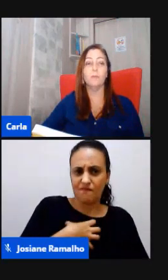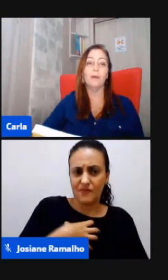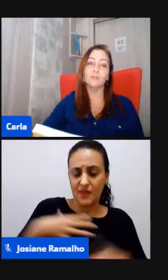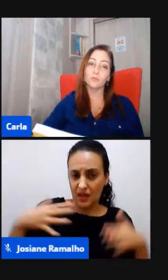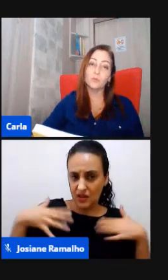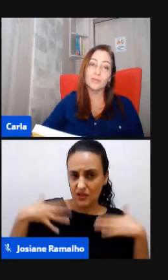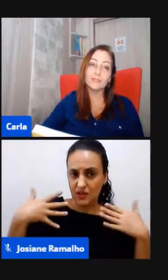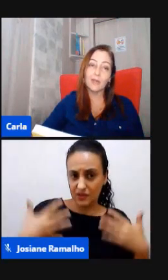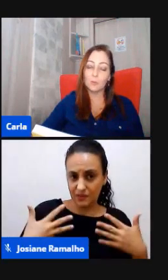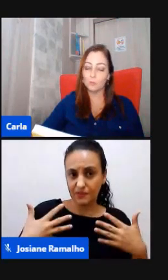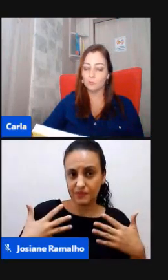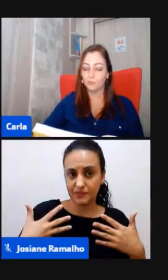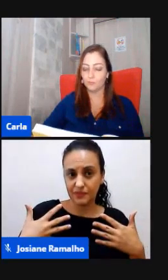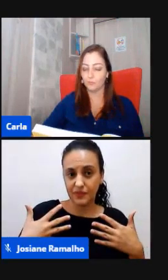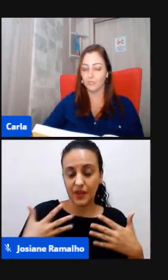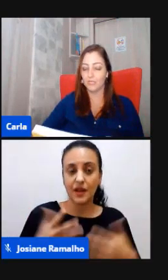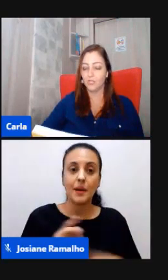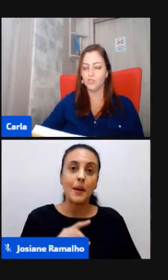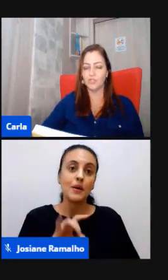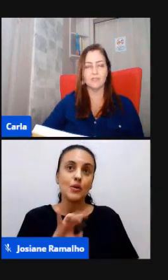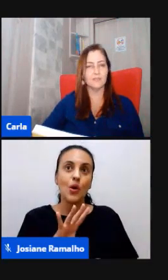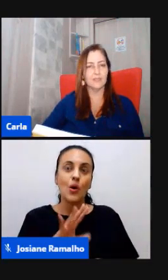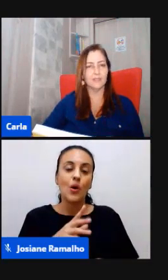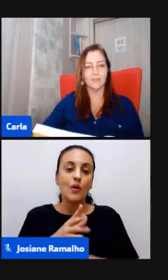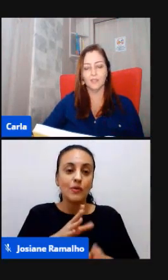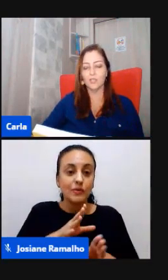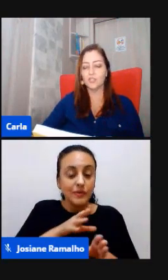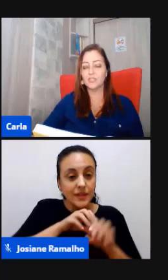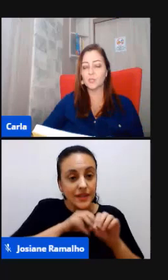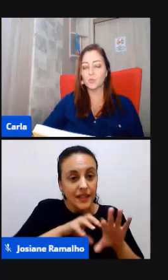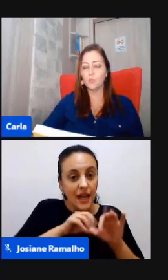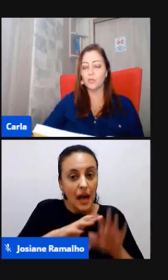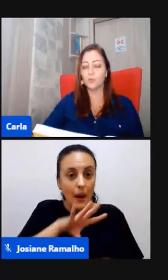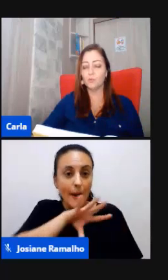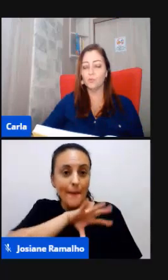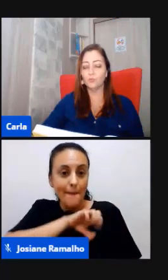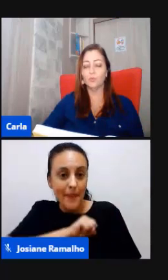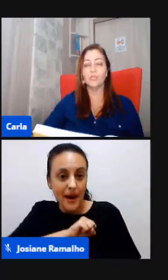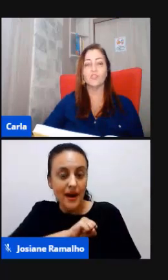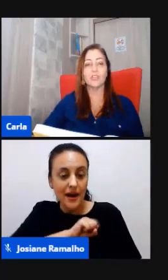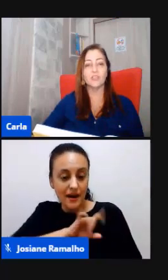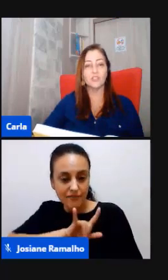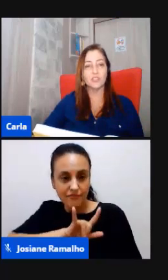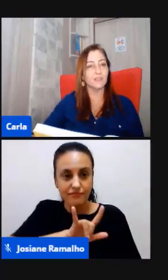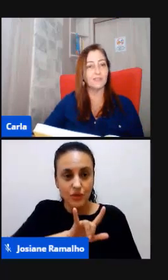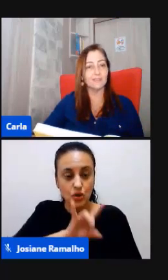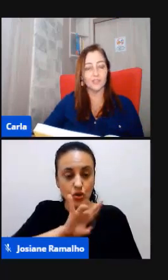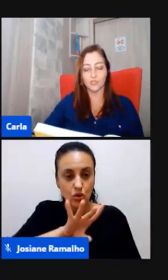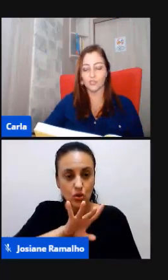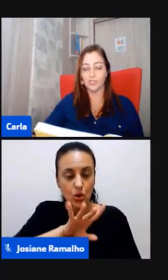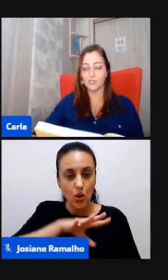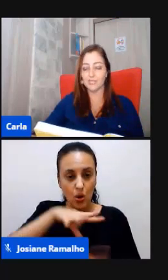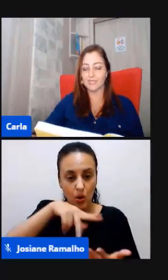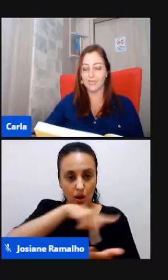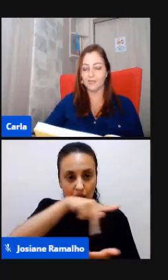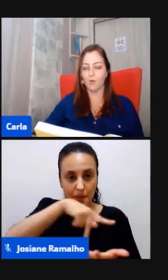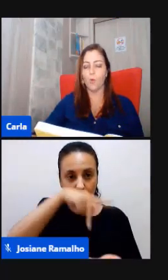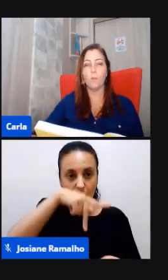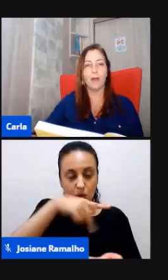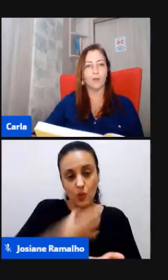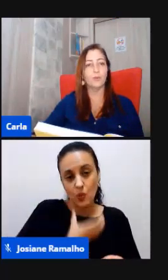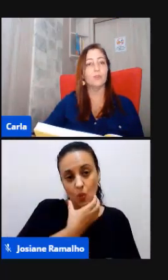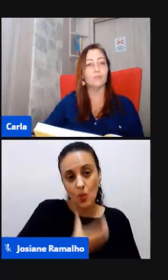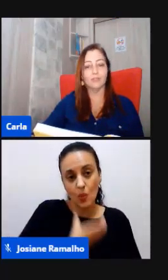maravilhar-se só na Páscoa e no Natal. Dizem-lhe de descobrir o mundo que já existe e de